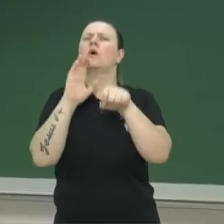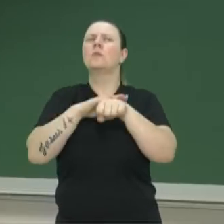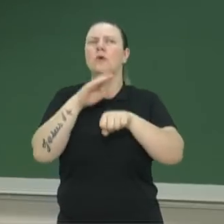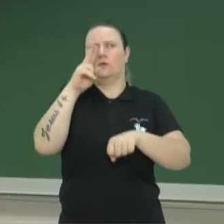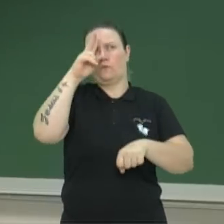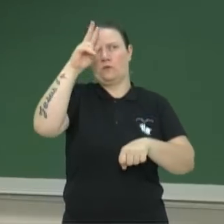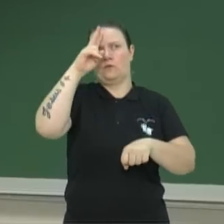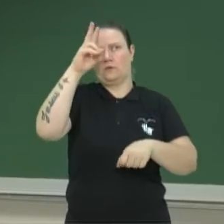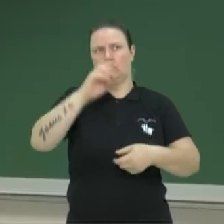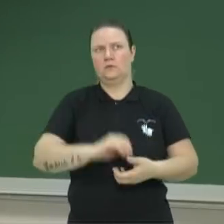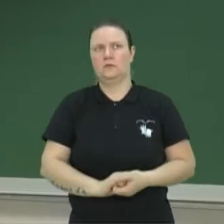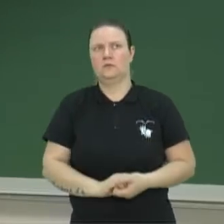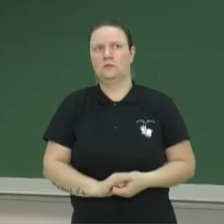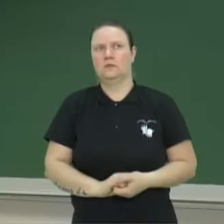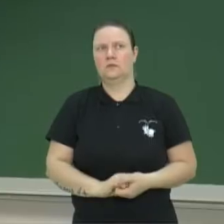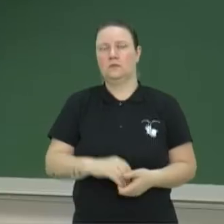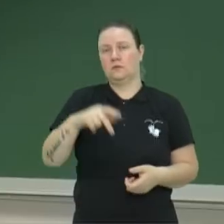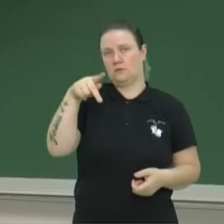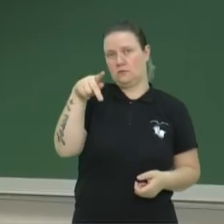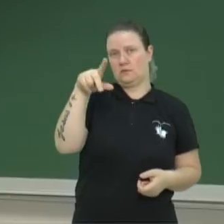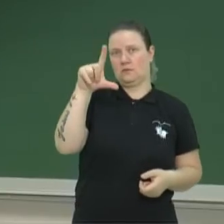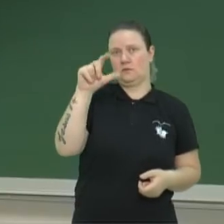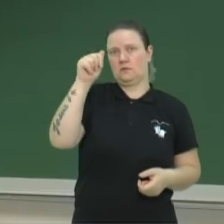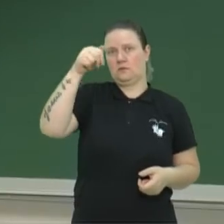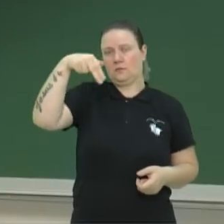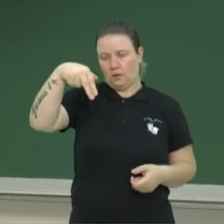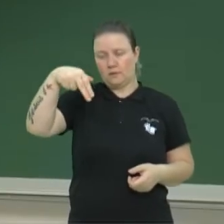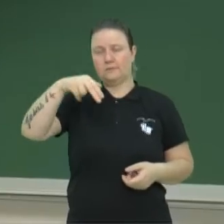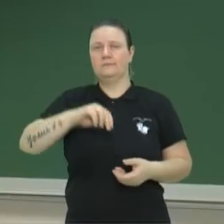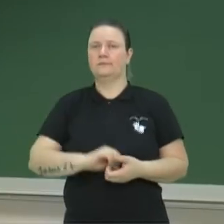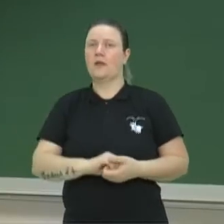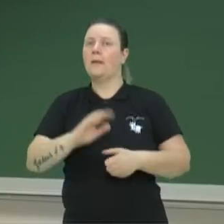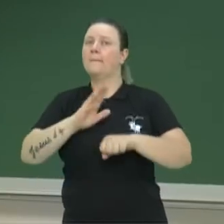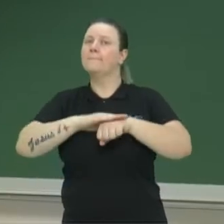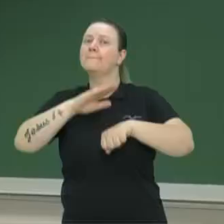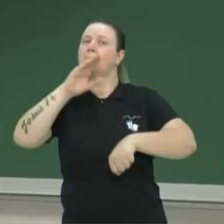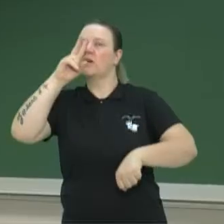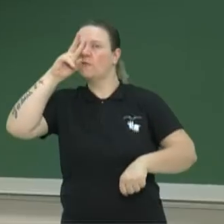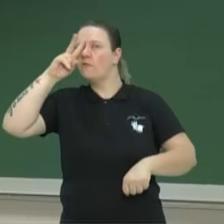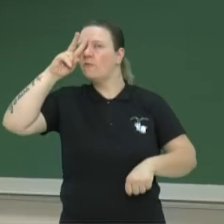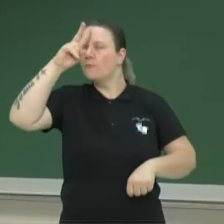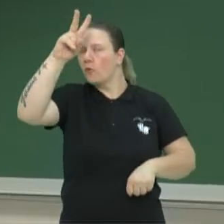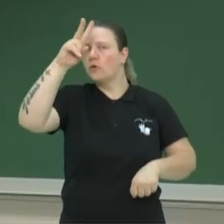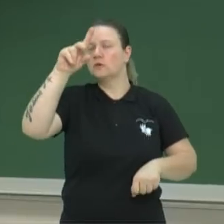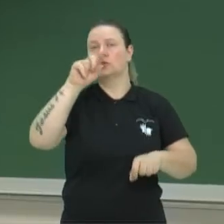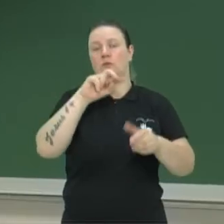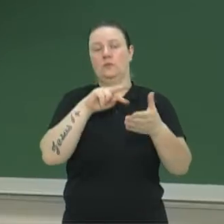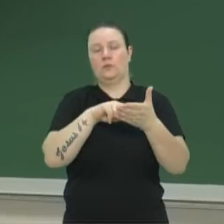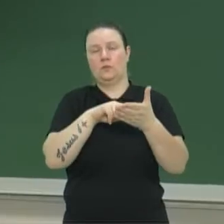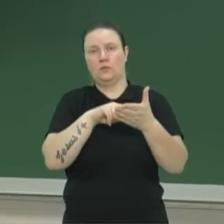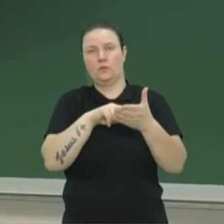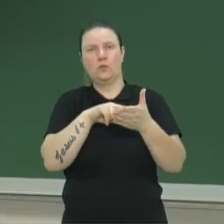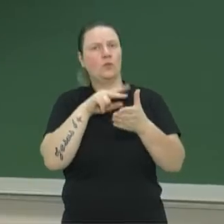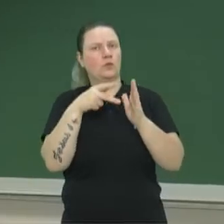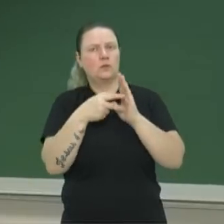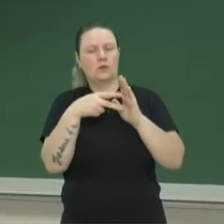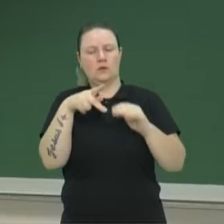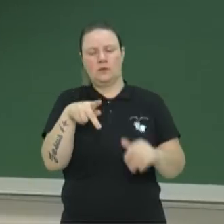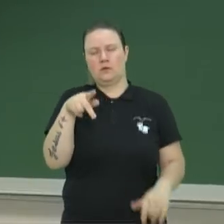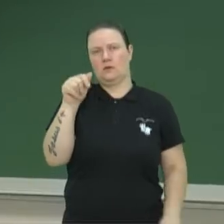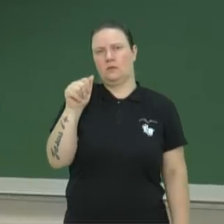forte? A penúltima, né? Então, por isso é uma paroxítona. Essa palavra transplante